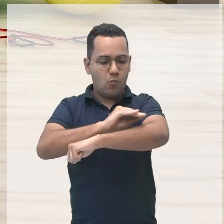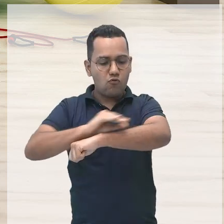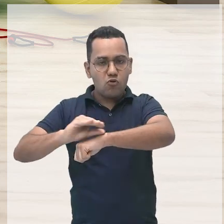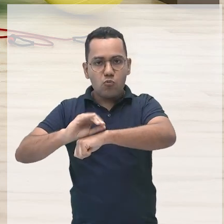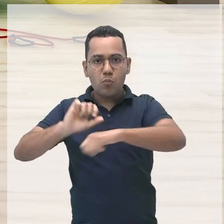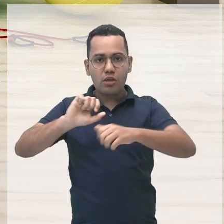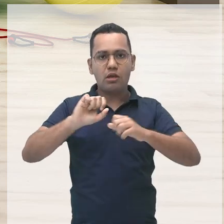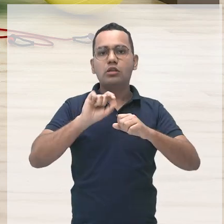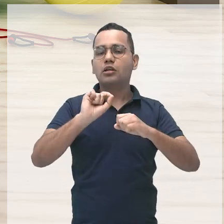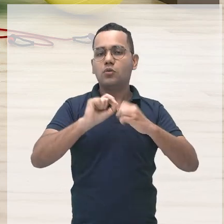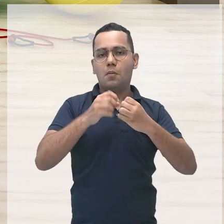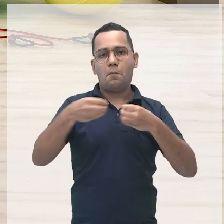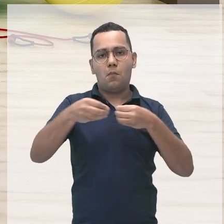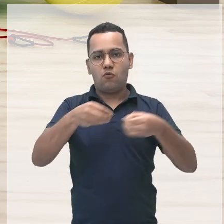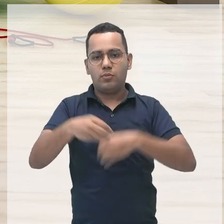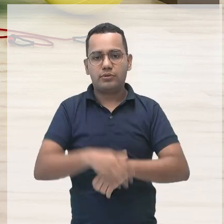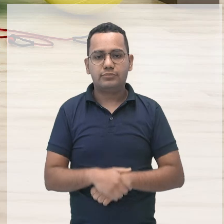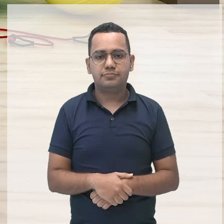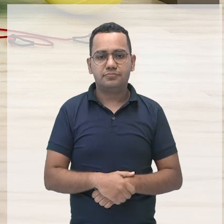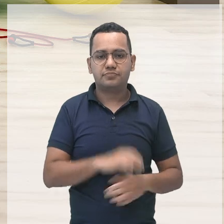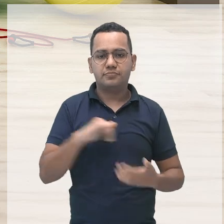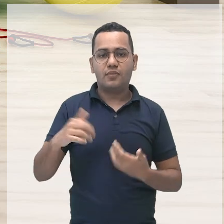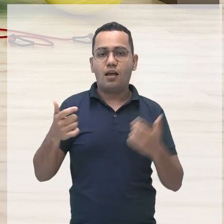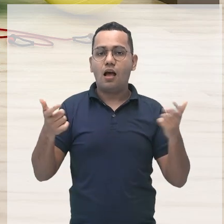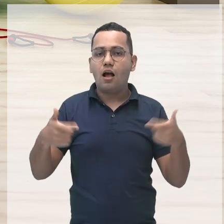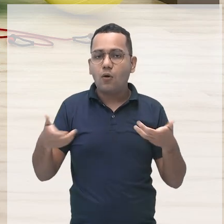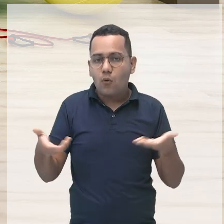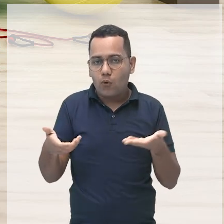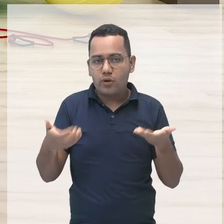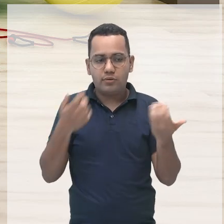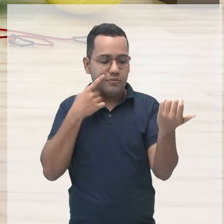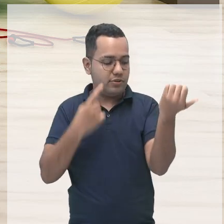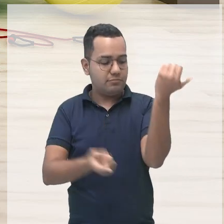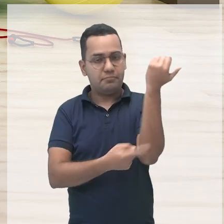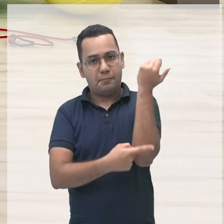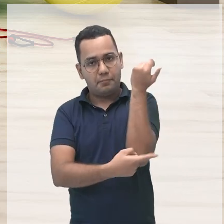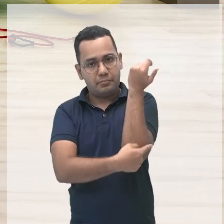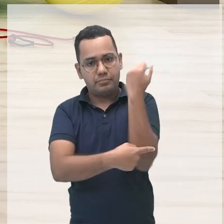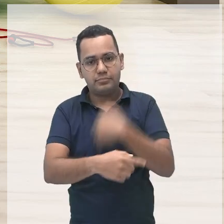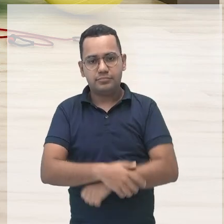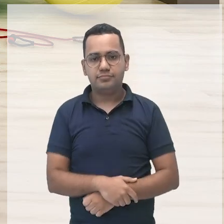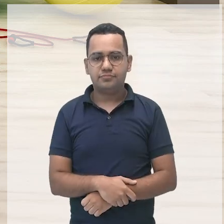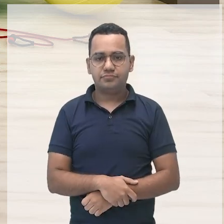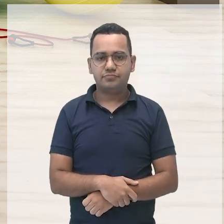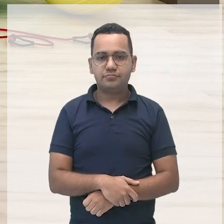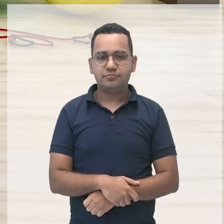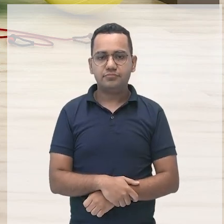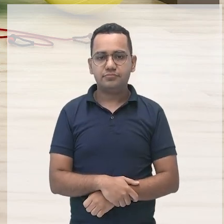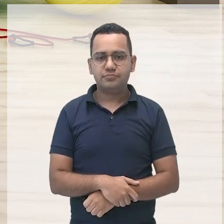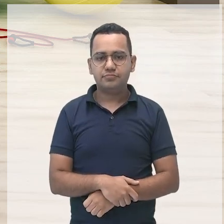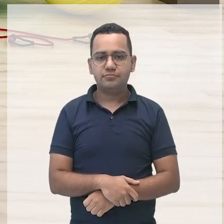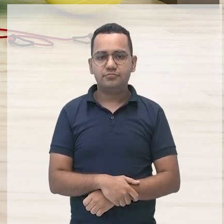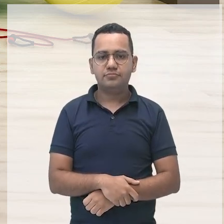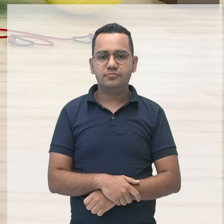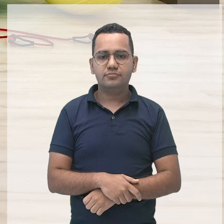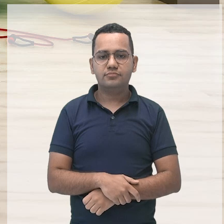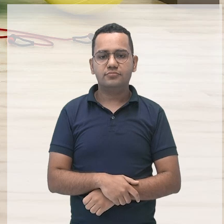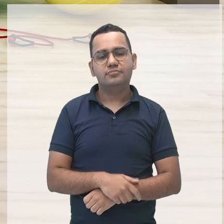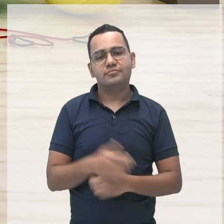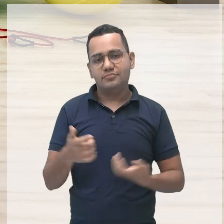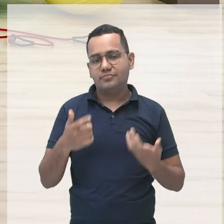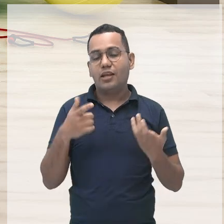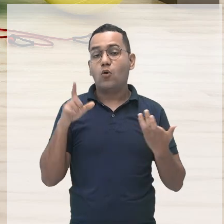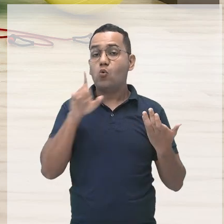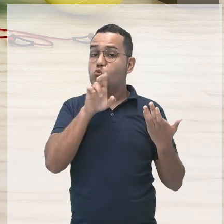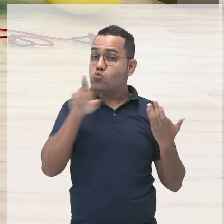bíceps, que é esse músculo aqui da parte da frente do nosso braço. Então, como é que eu vou fazer? Através do exercício chamado rosca